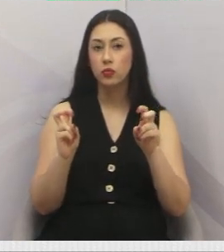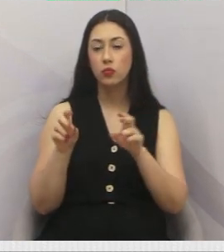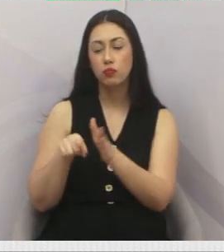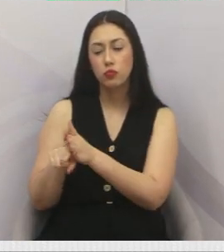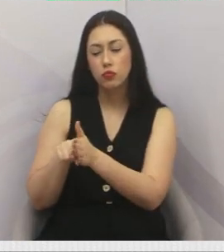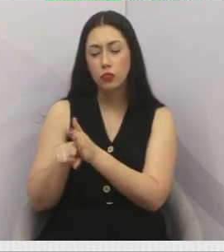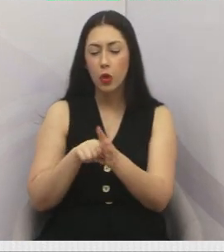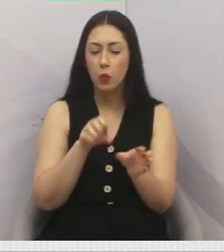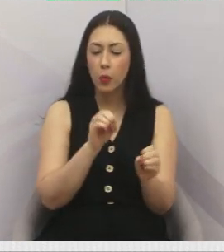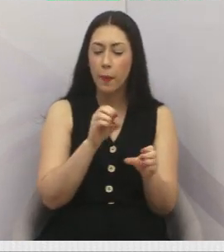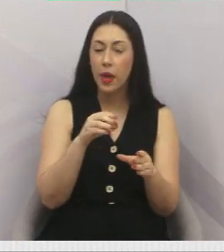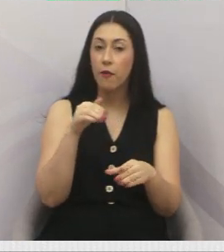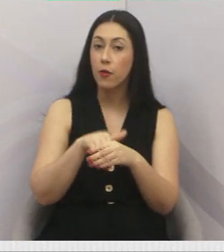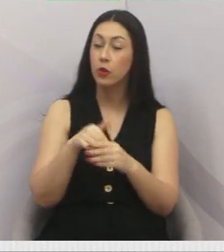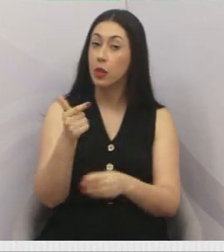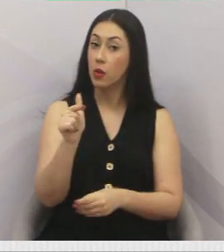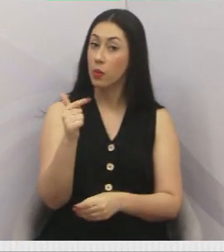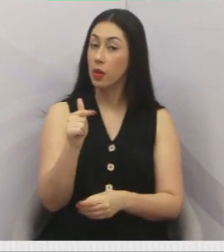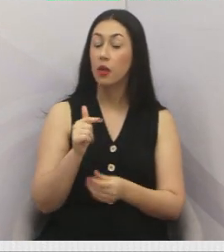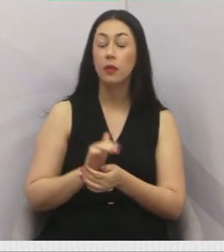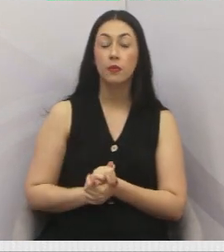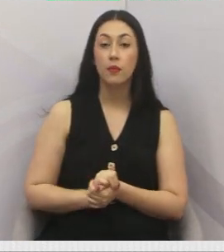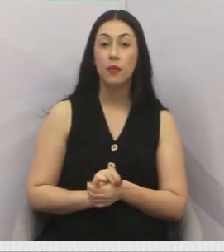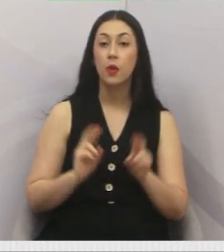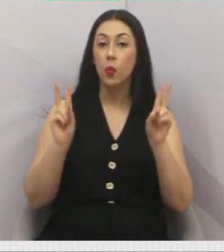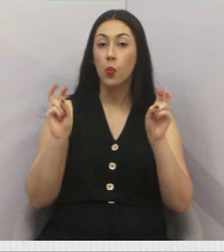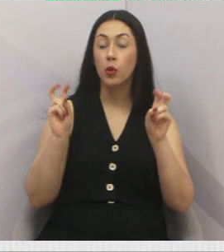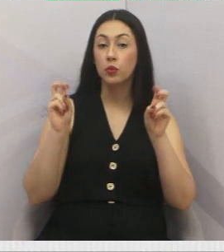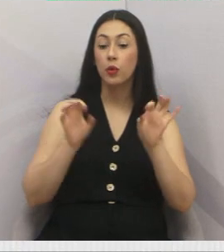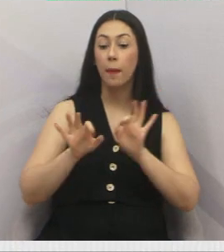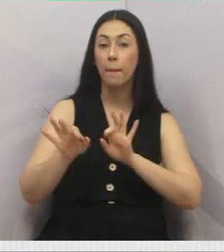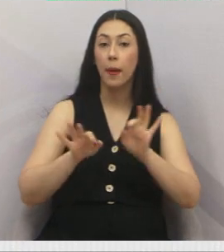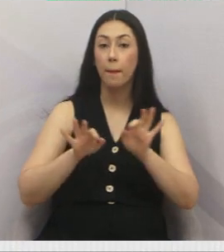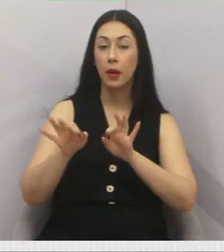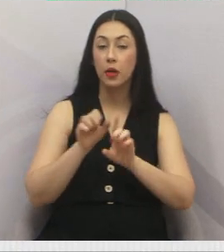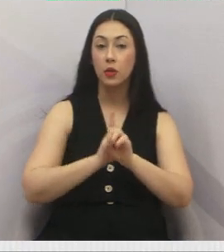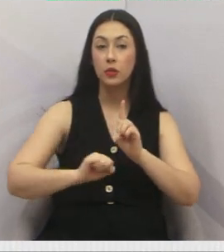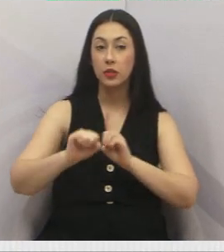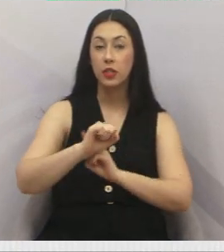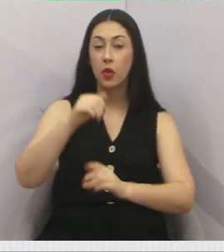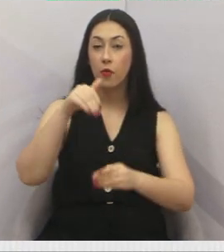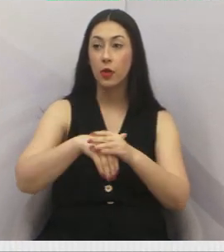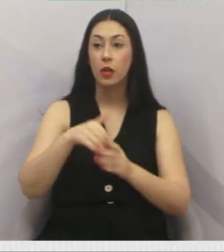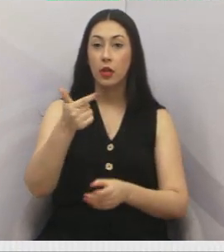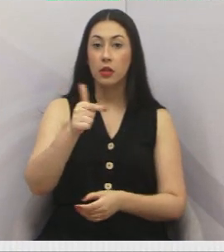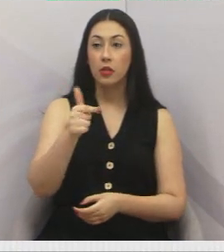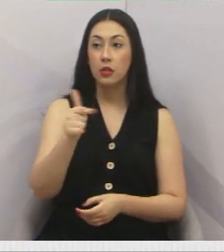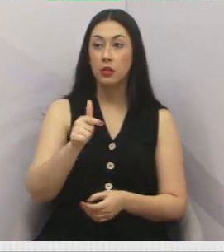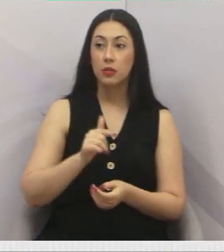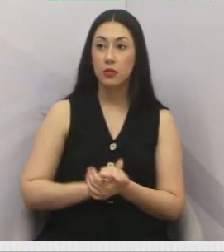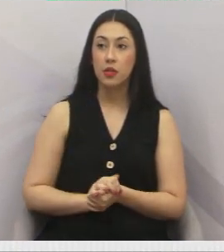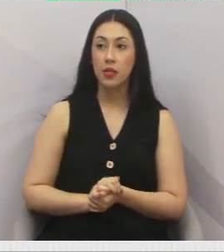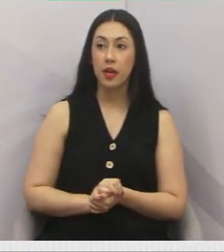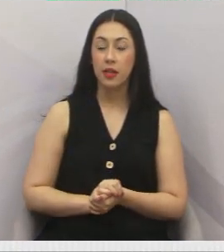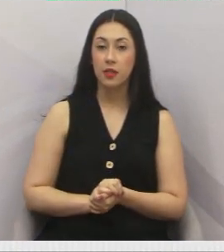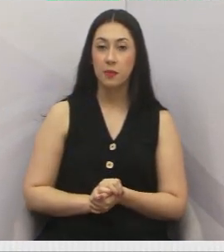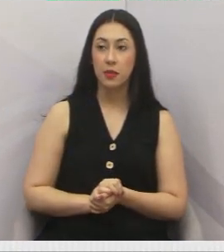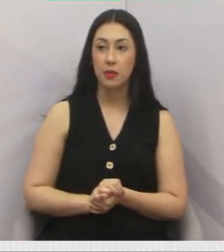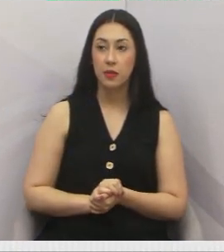um voto em branco. Segmento organização da sociedade civil, voto em branco. Próximo